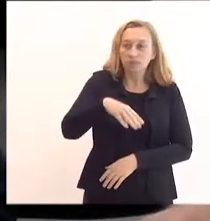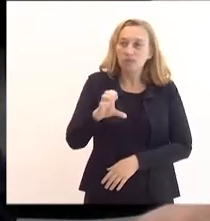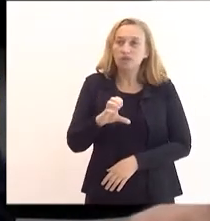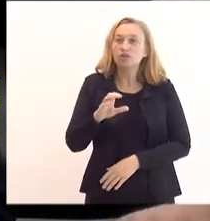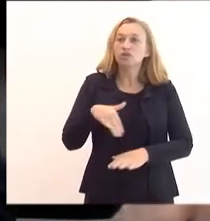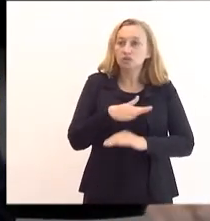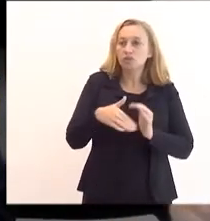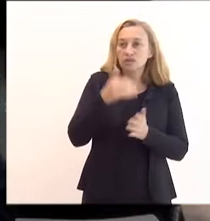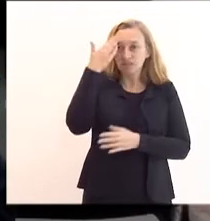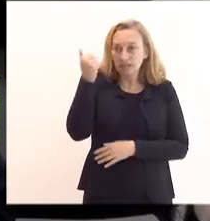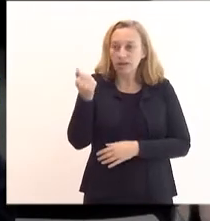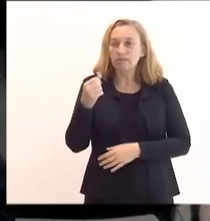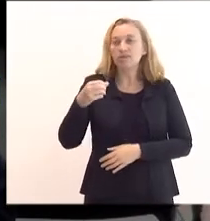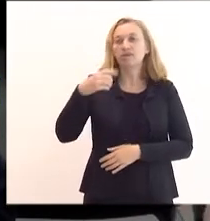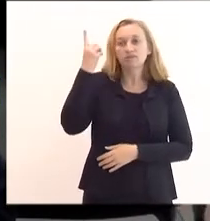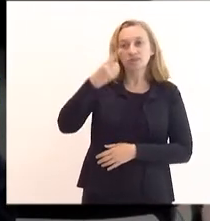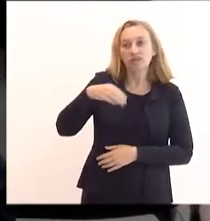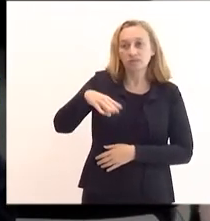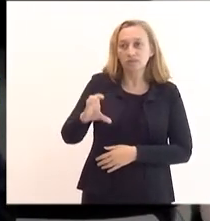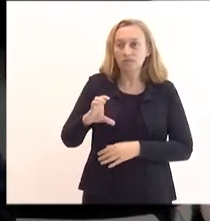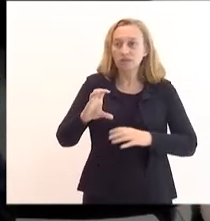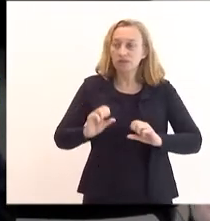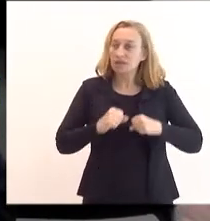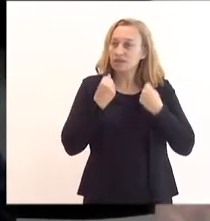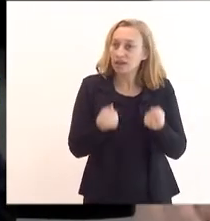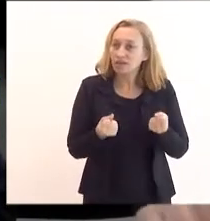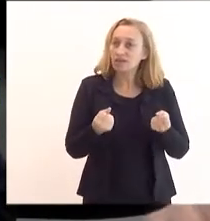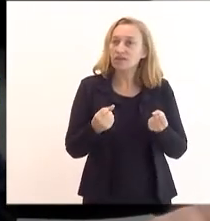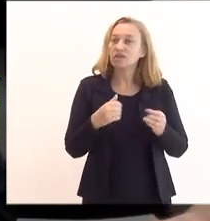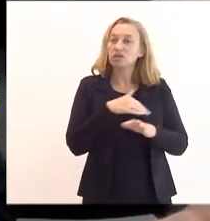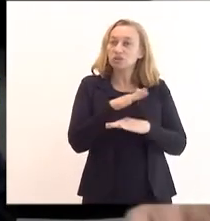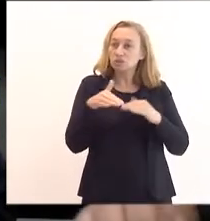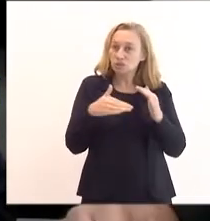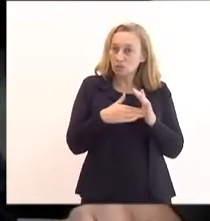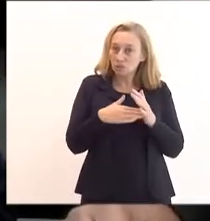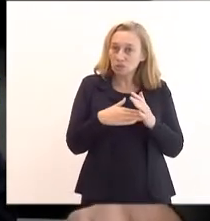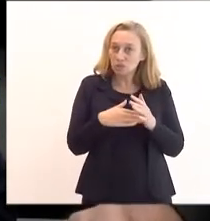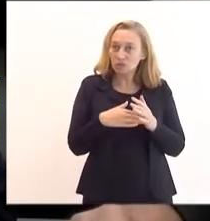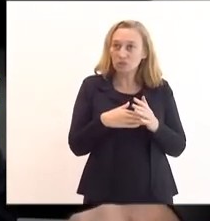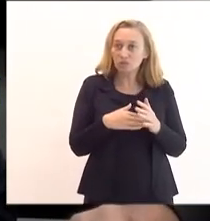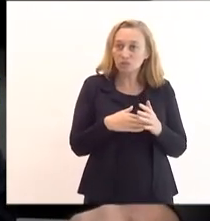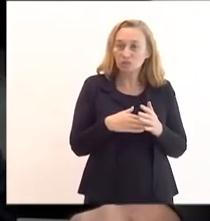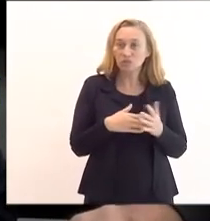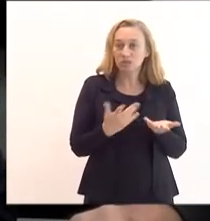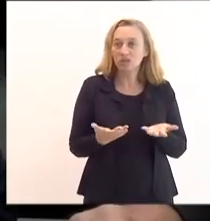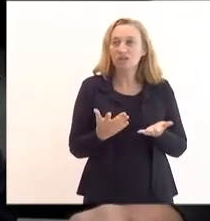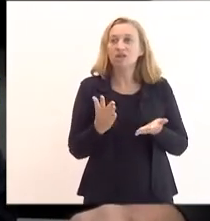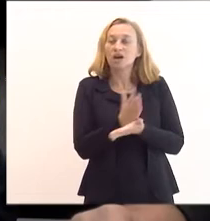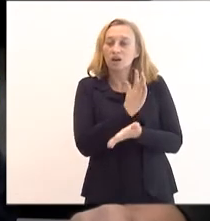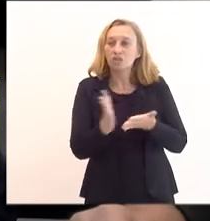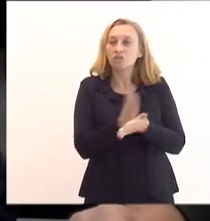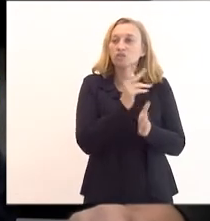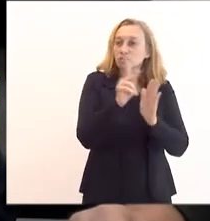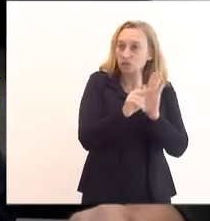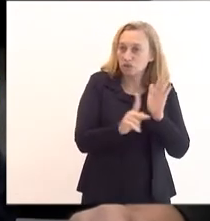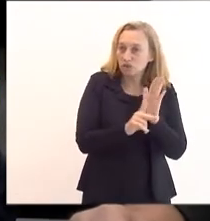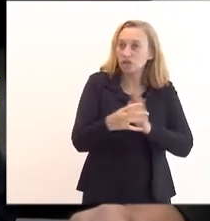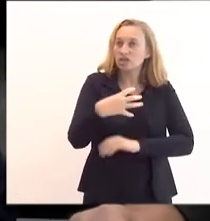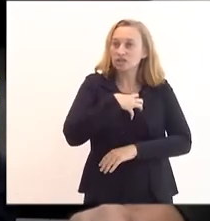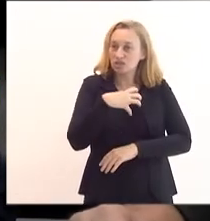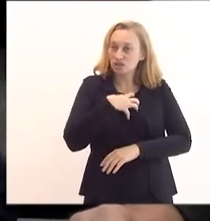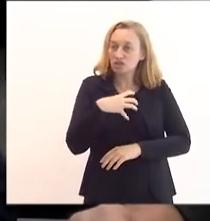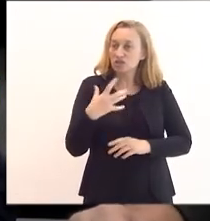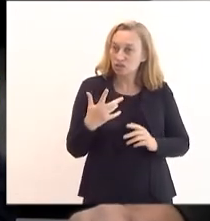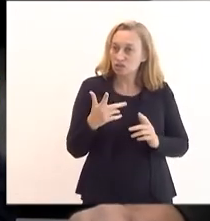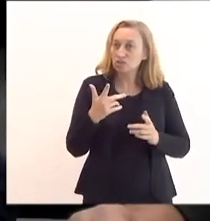defensor de todo o tratamento. Já, alguns projetos do deputado Mink já vieram à pauta nesse sentido. Um já é